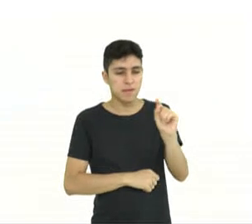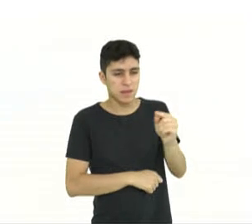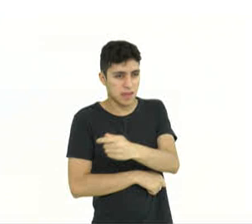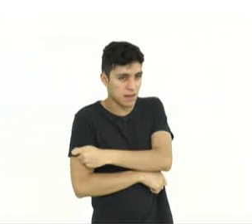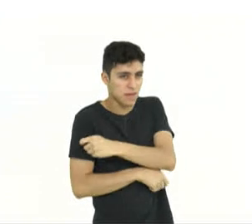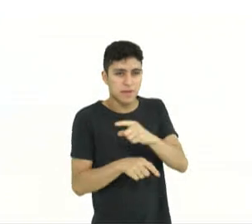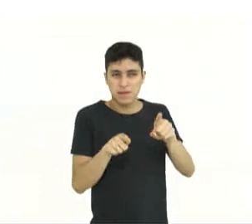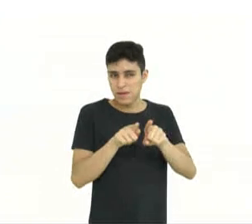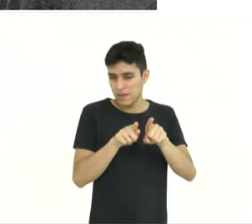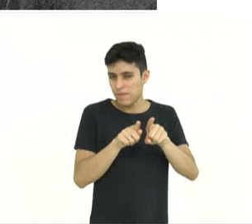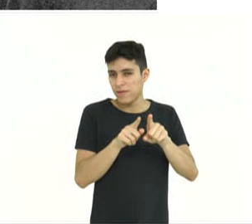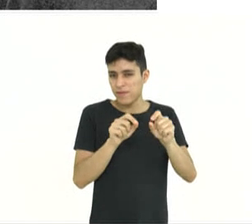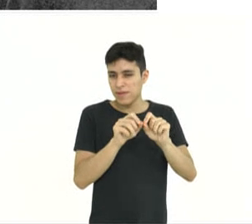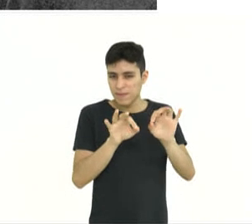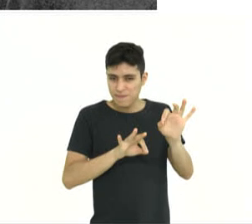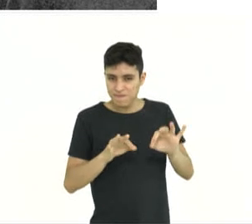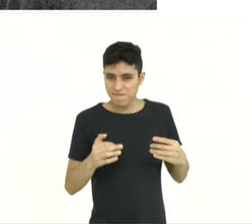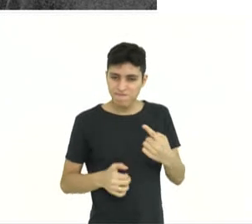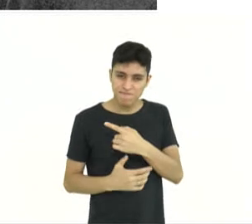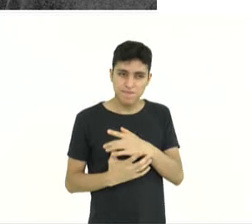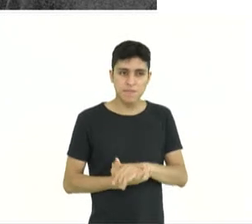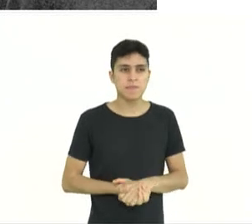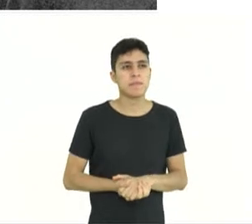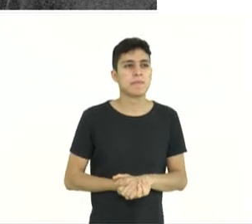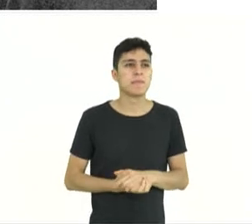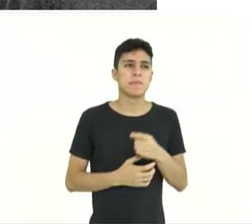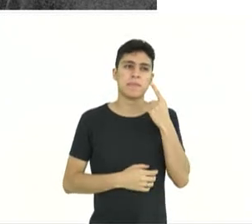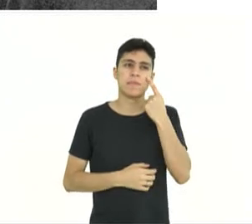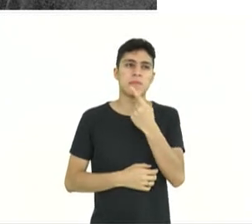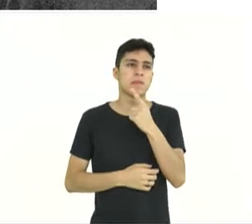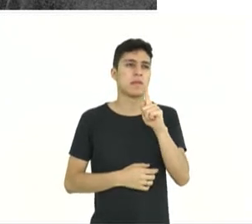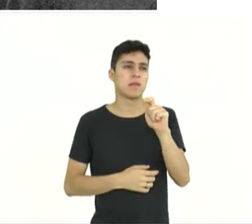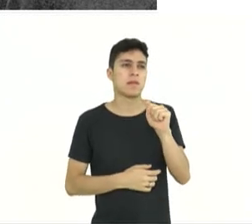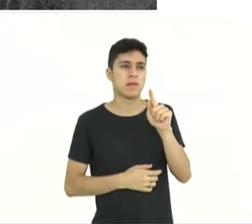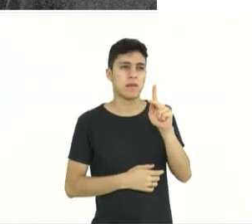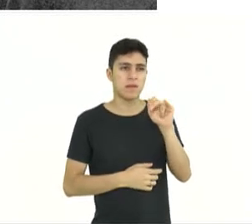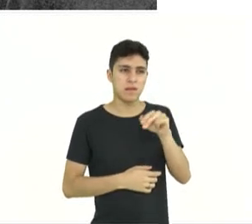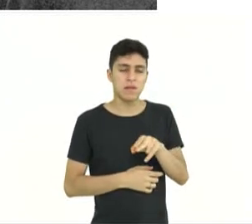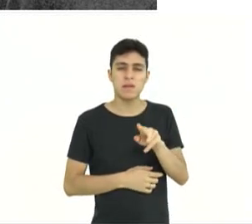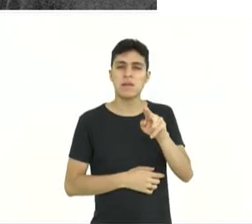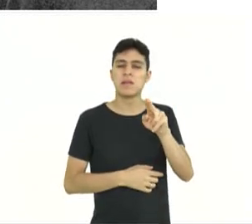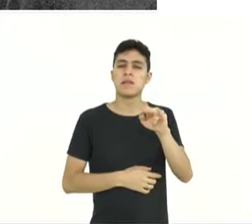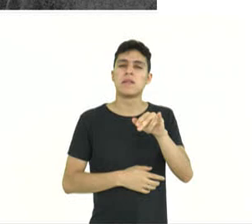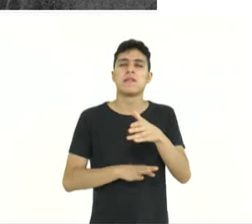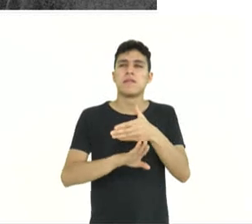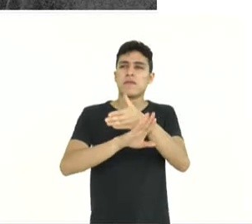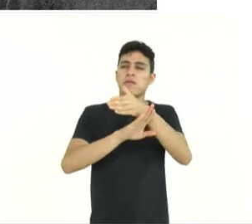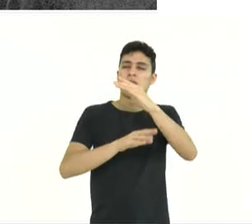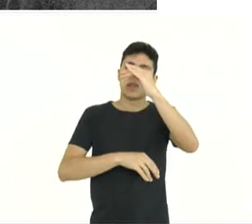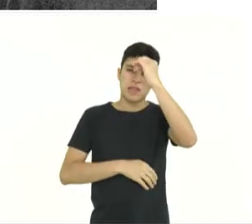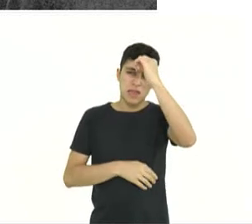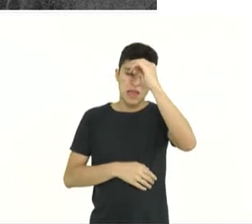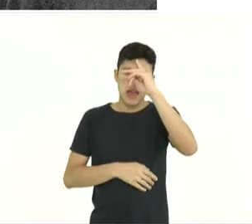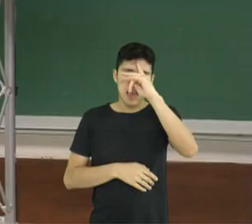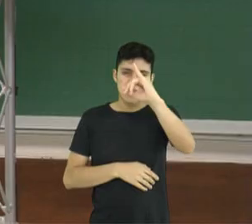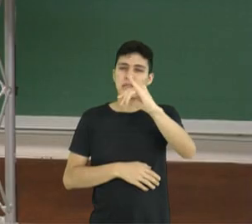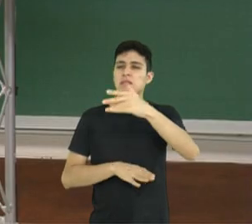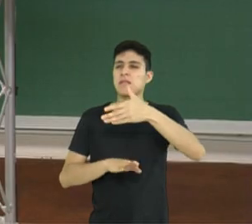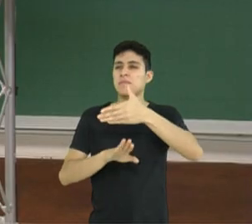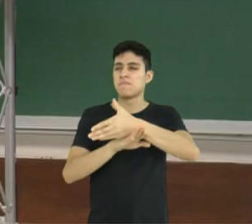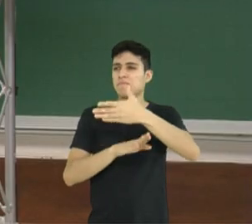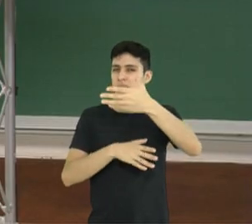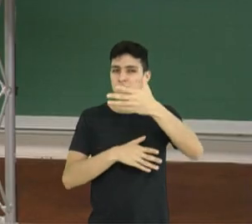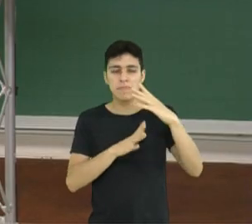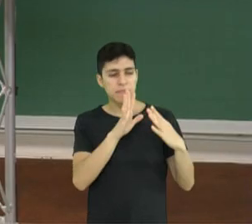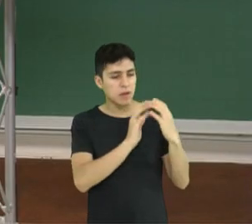também fizeram eu trouxe no dia da aula e ogã não é que o cara que viajou mais para o site e tudo brigou era o